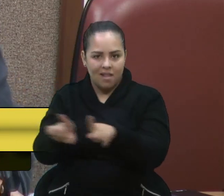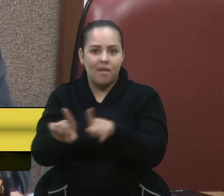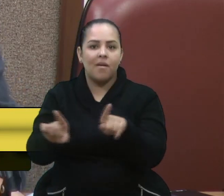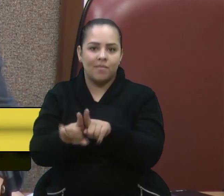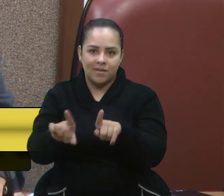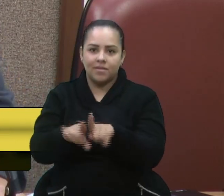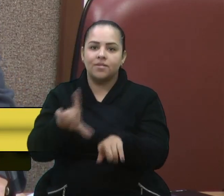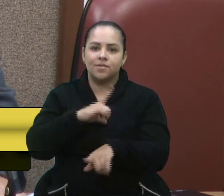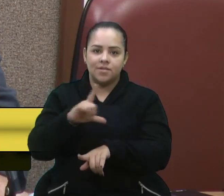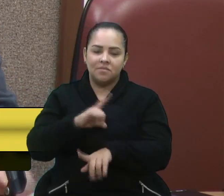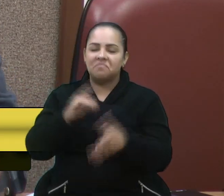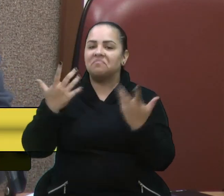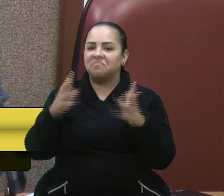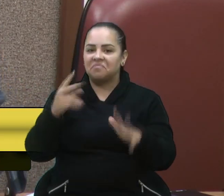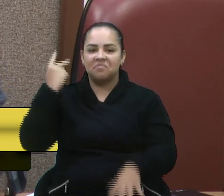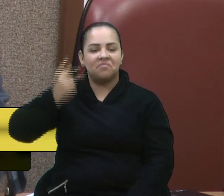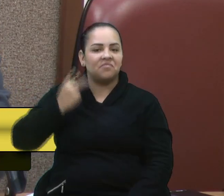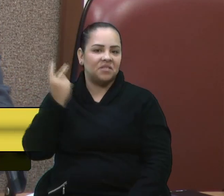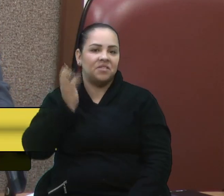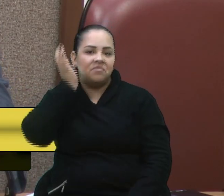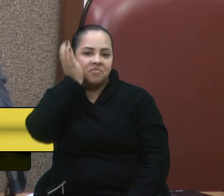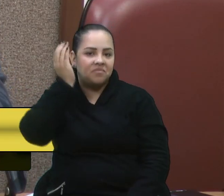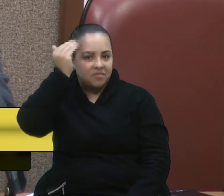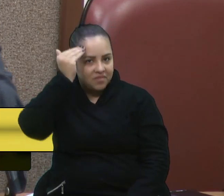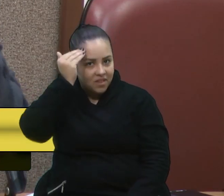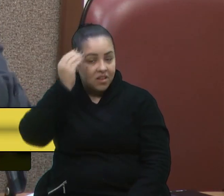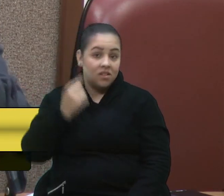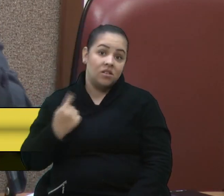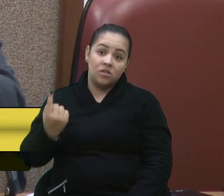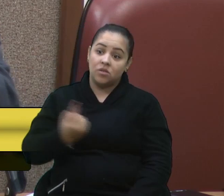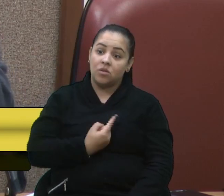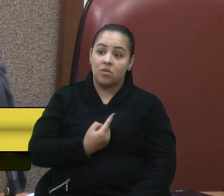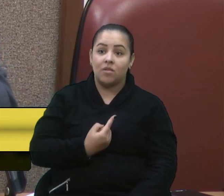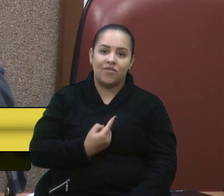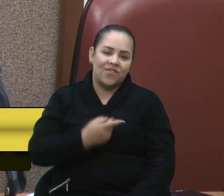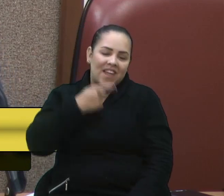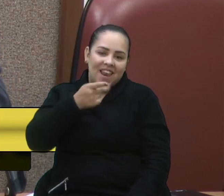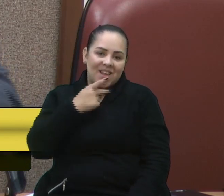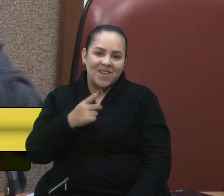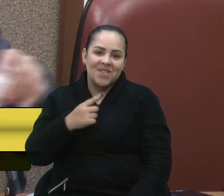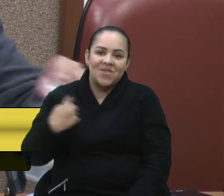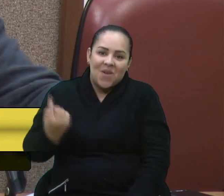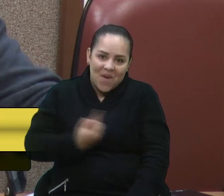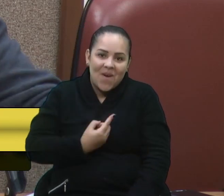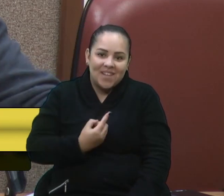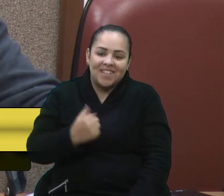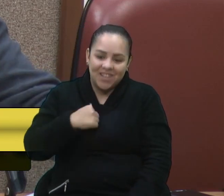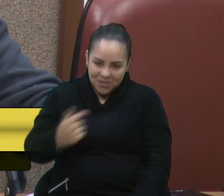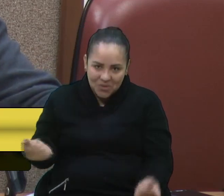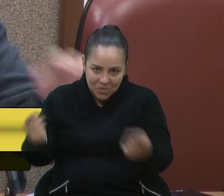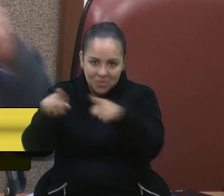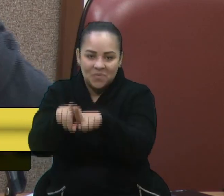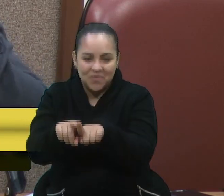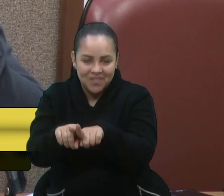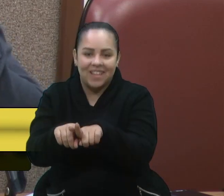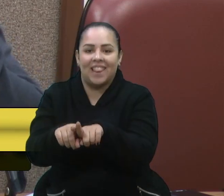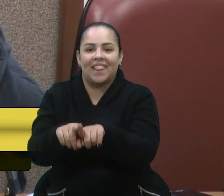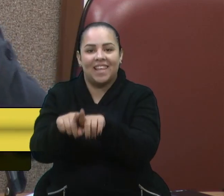parabéns, vereador Felipe. Talvez a gente podia, a gente já me colocando como parceiro nesse tema,